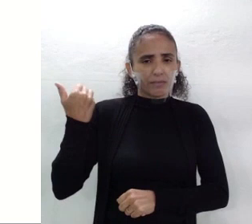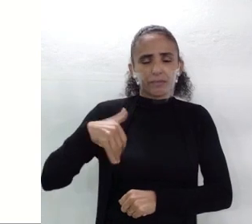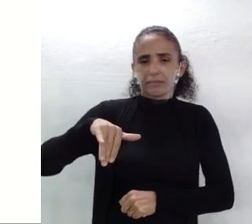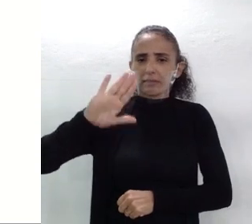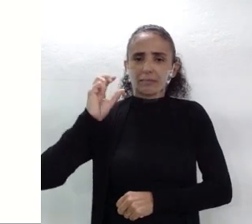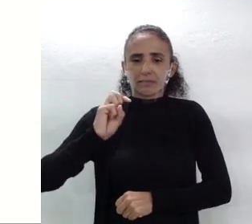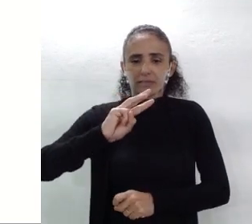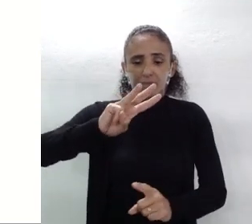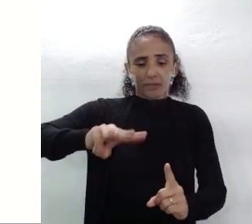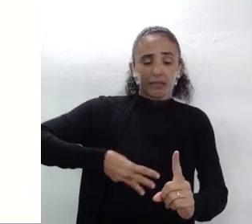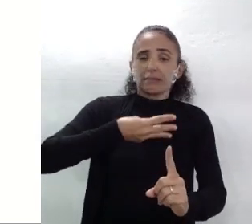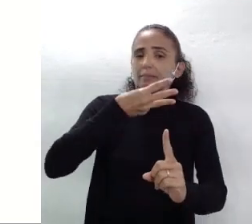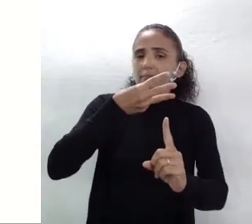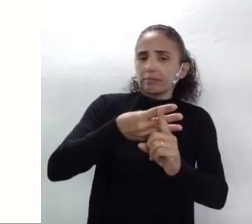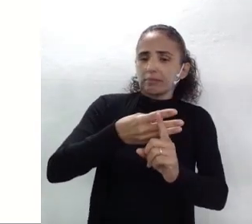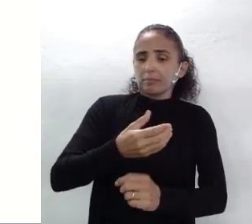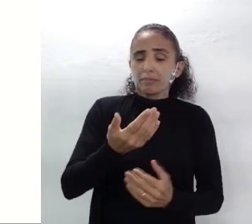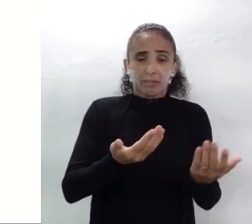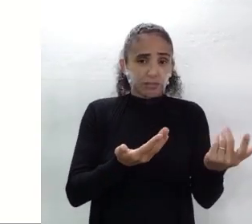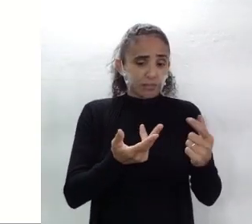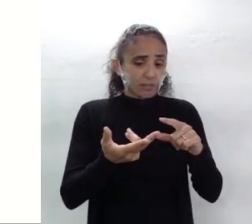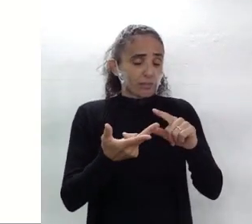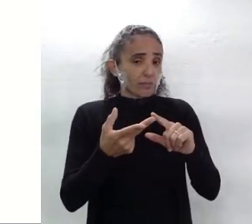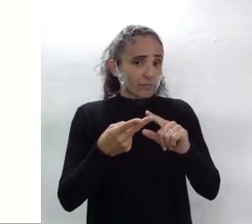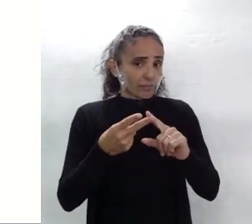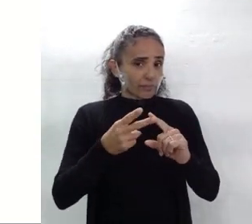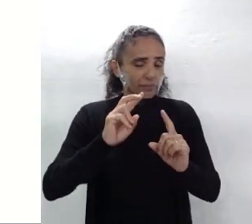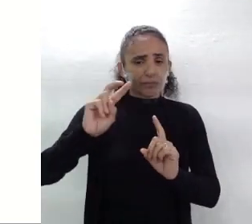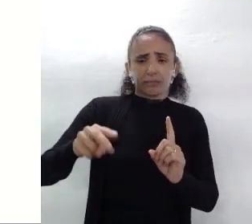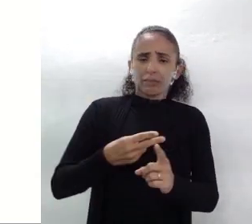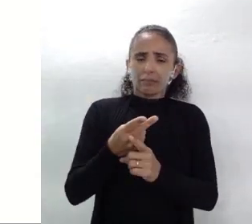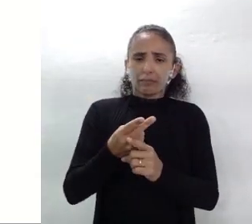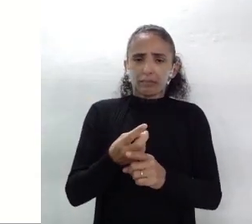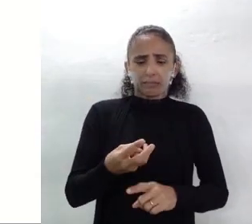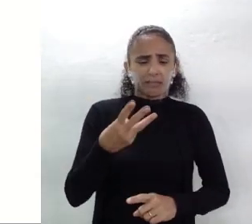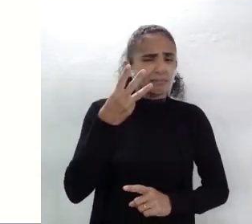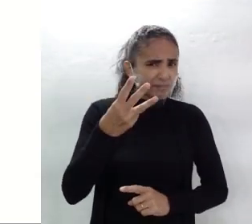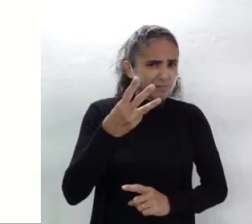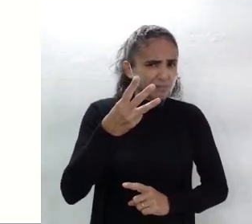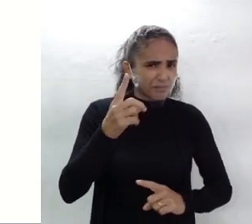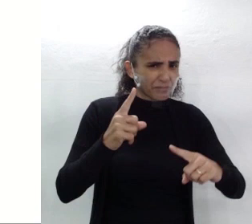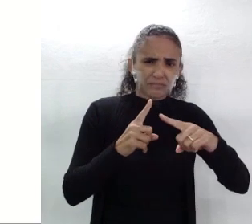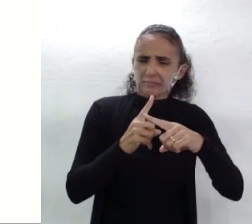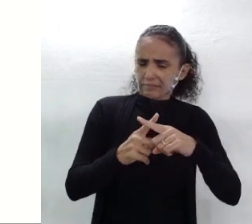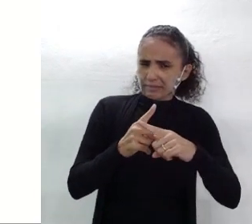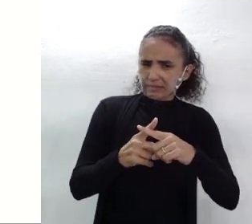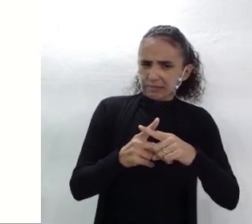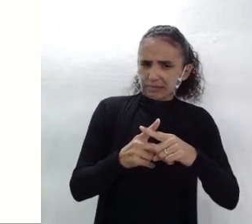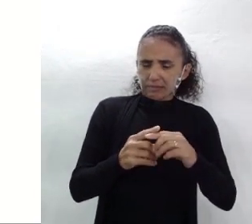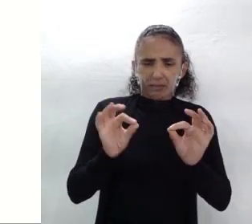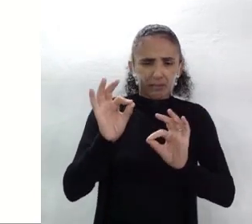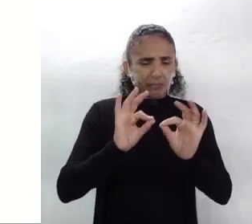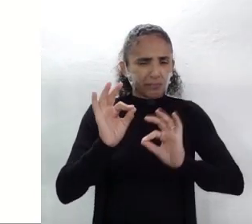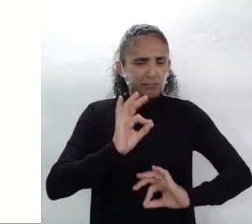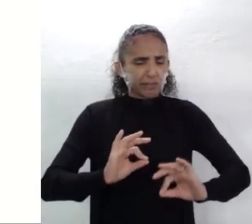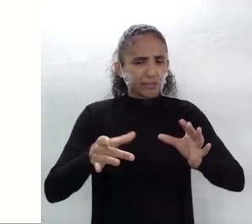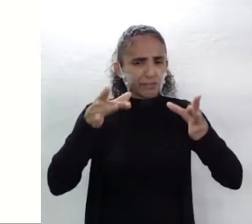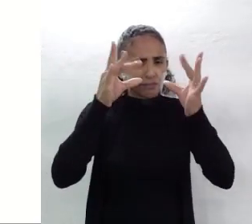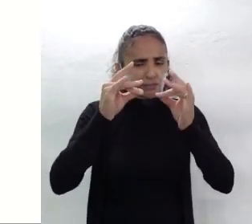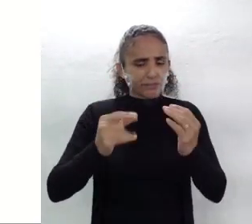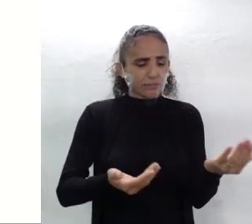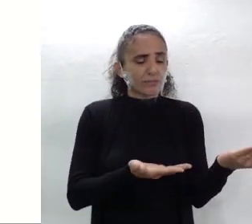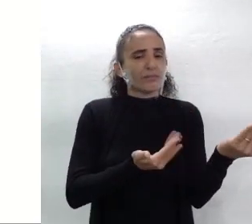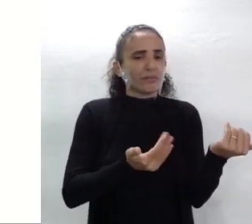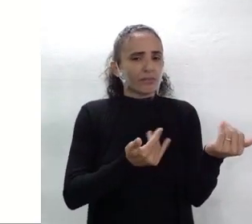o triplo da quantidade do mais novo. Ele não disse, então é 3 vezes, ó, 3 saquinhos de moeda mais 50. E o mais